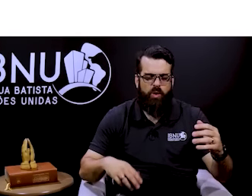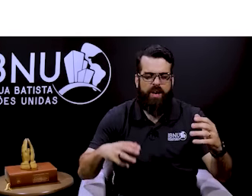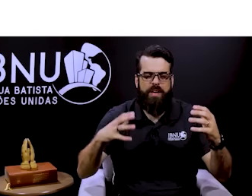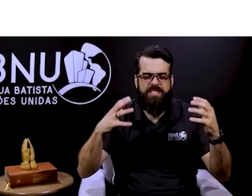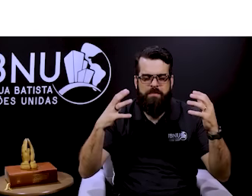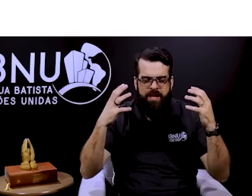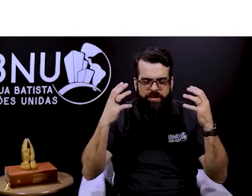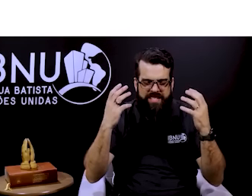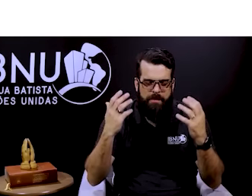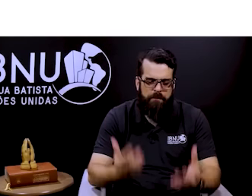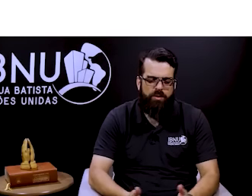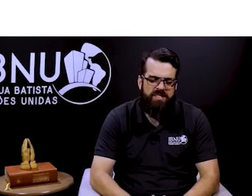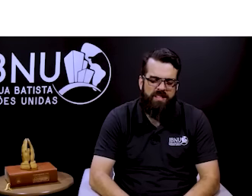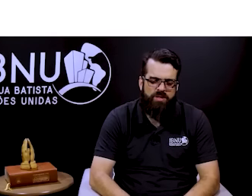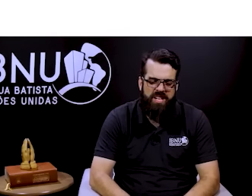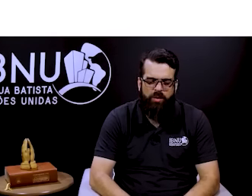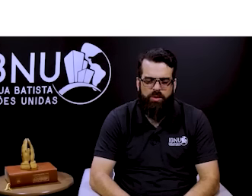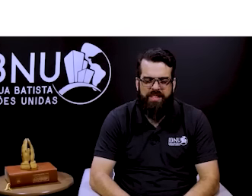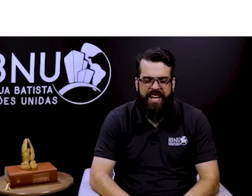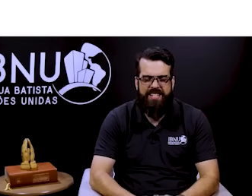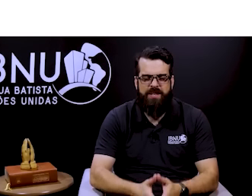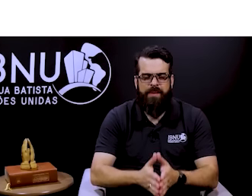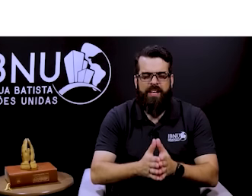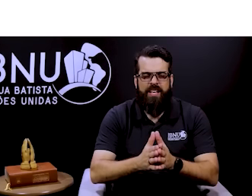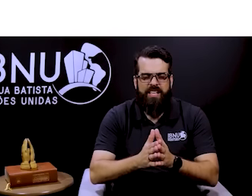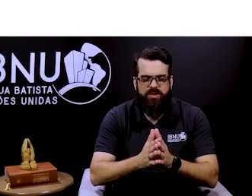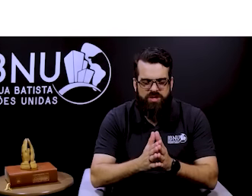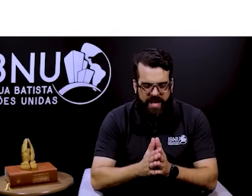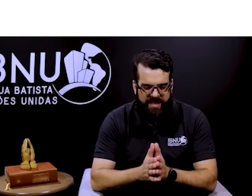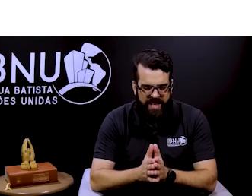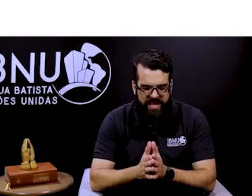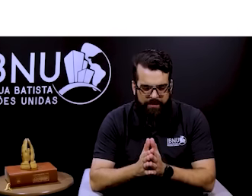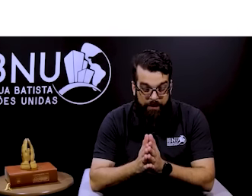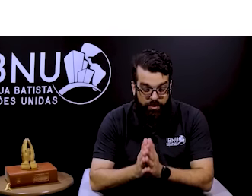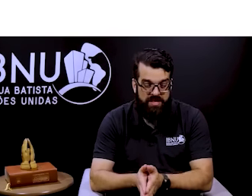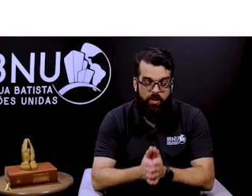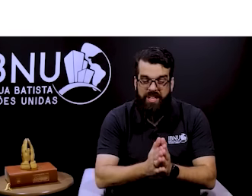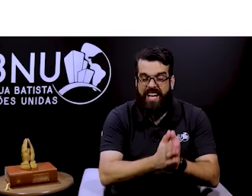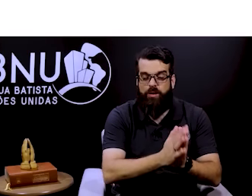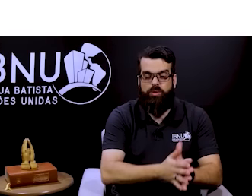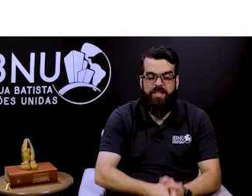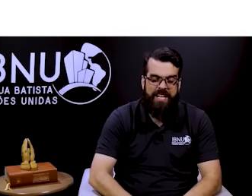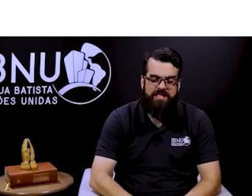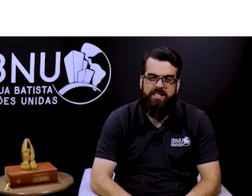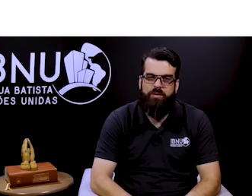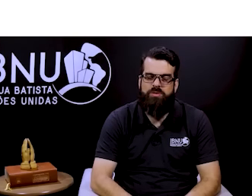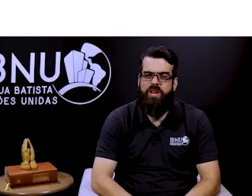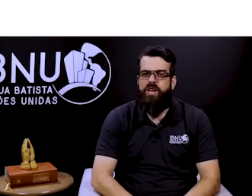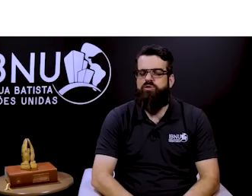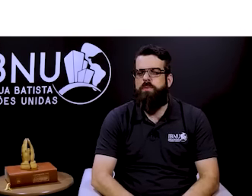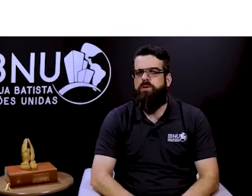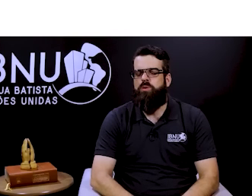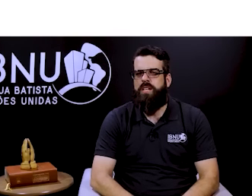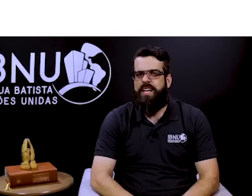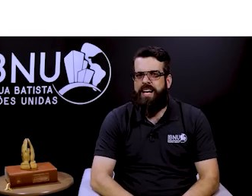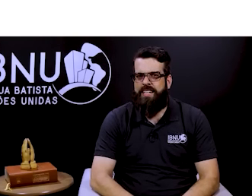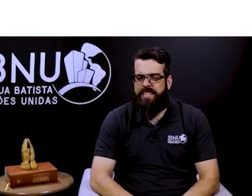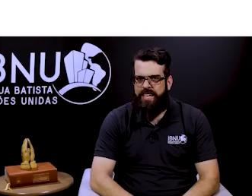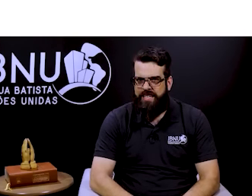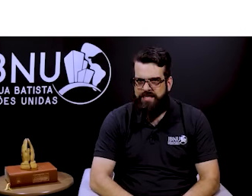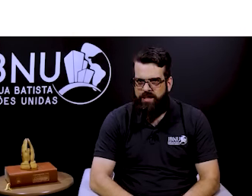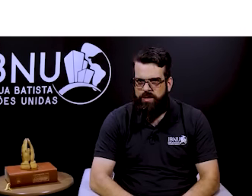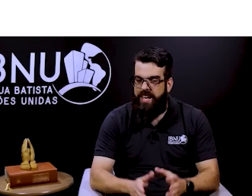Ou seja, o reconhecimento dessa posição de autoridade, da posição e da autoridade de Deus sobre toda